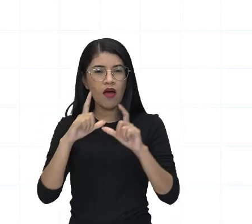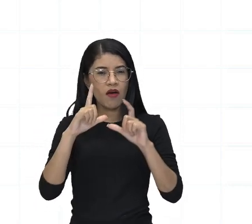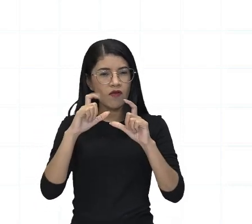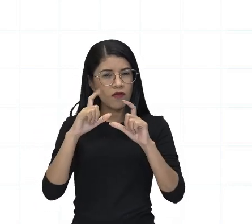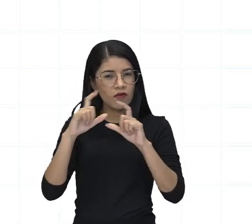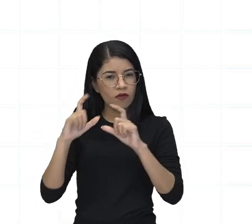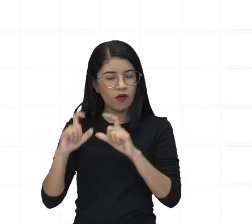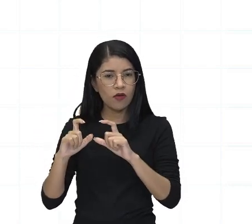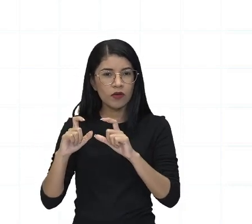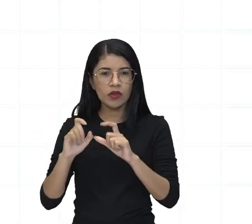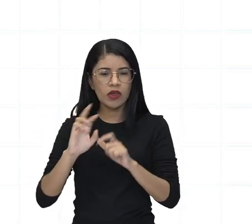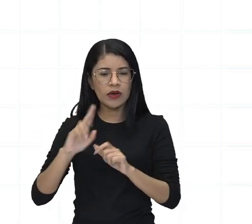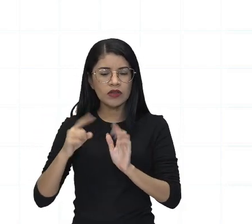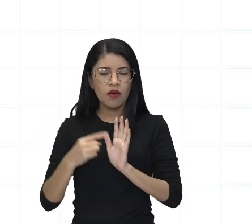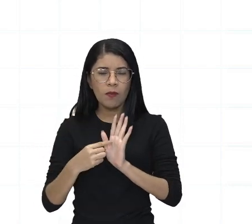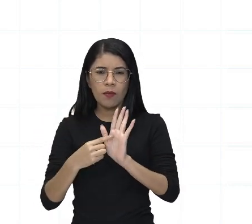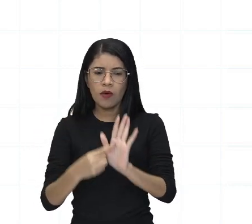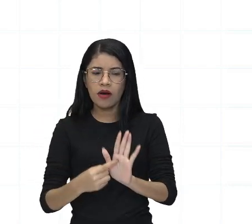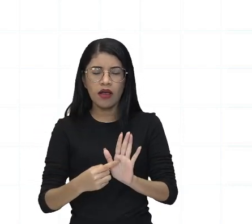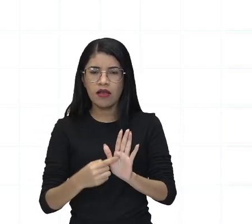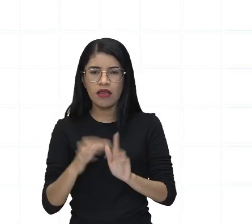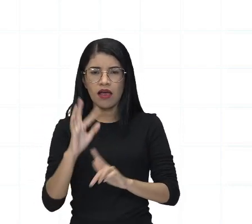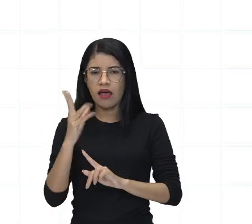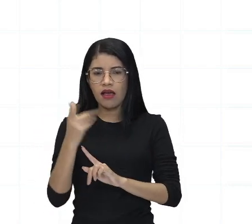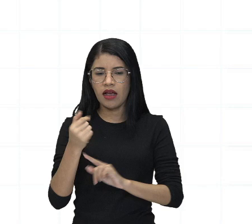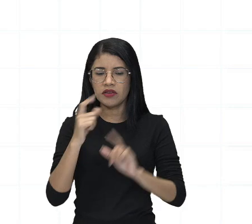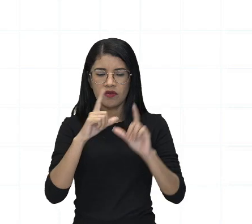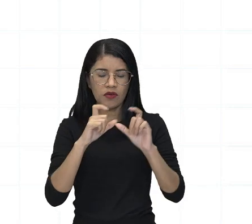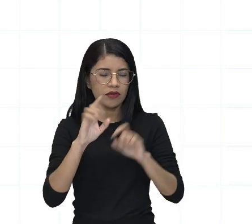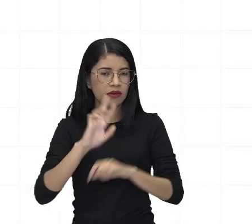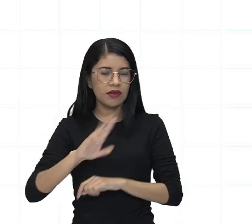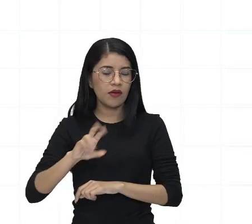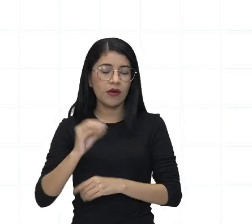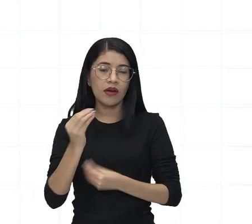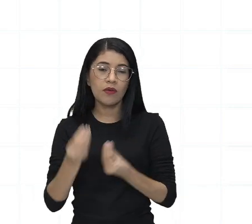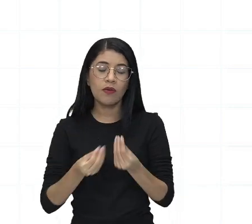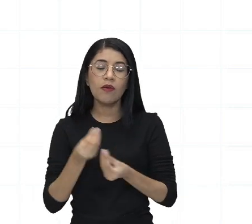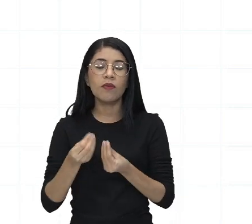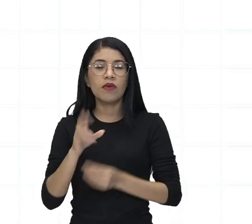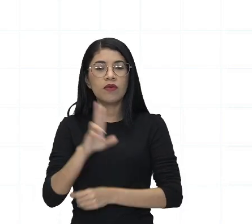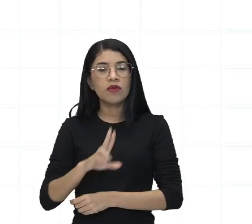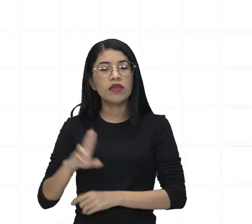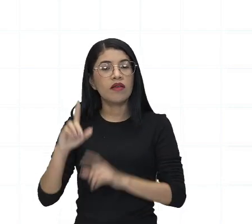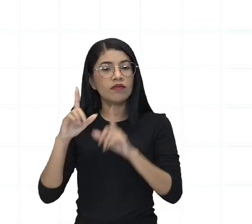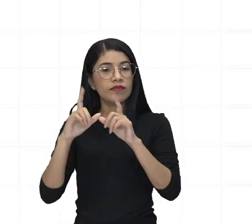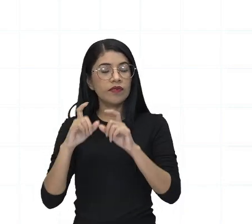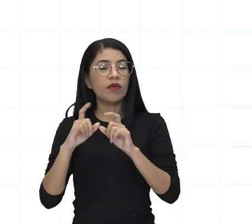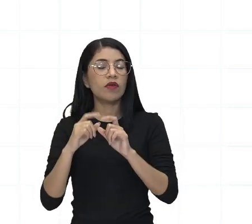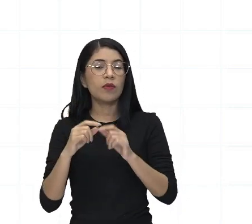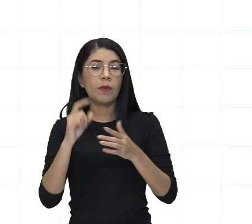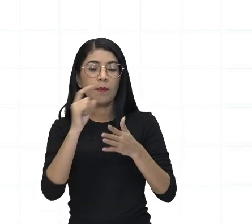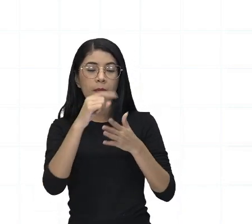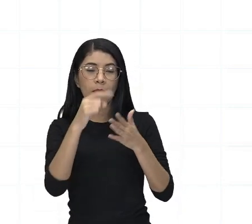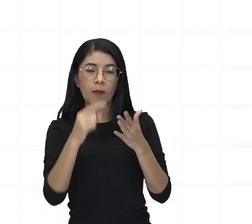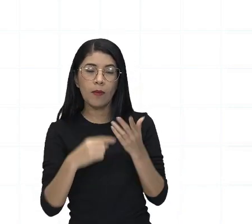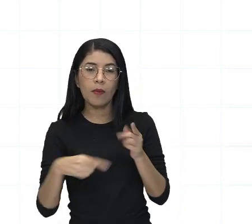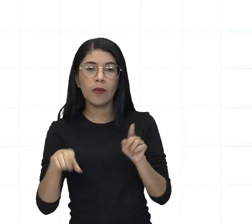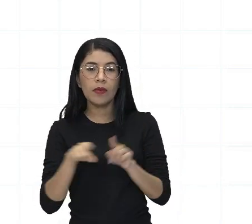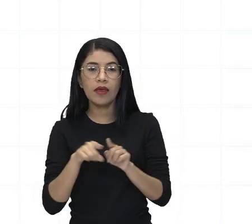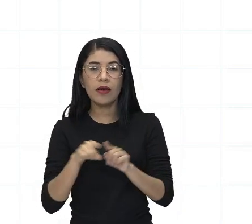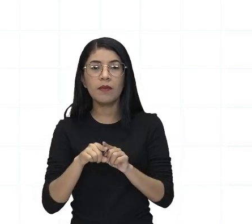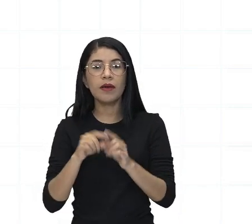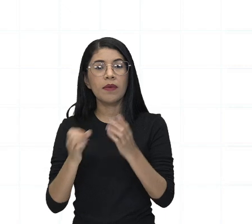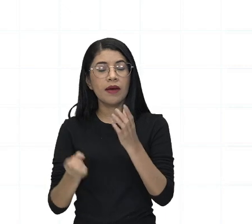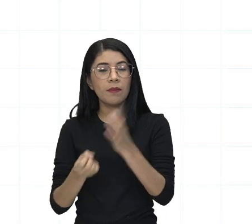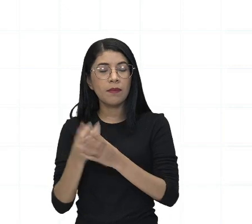tirando fotos e apresentando-a como arte, mas usando o meio da fotografia como um elemento para inventar obras